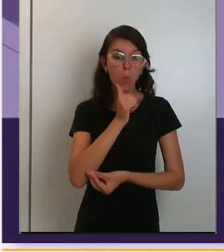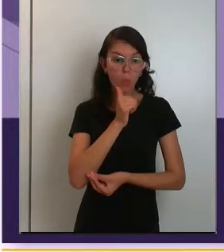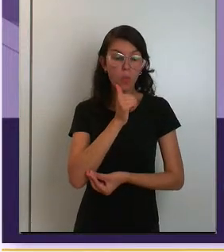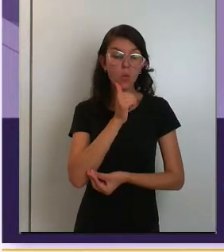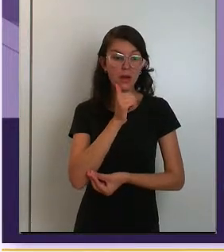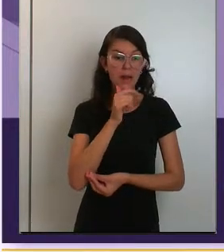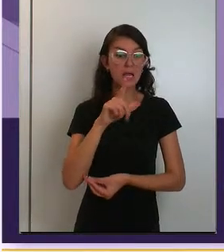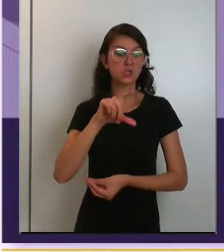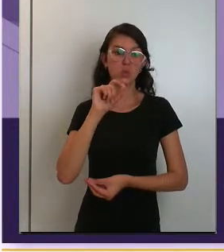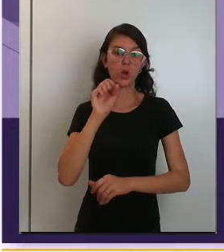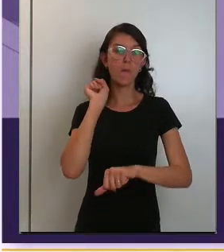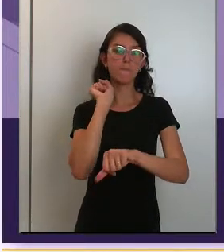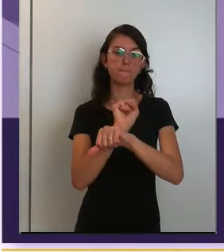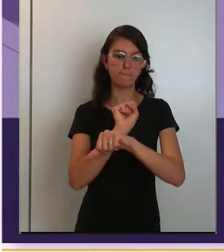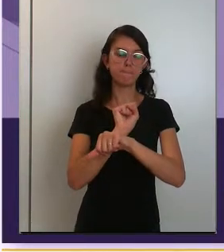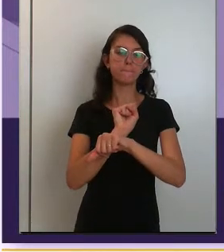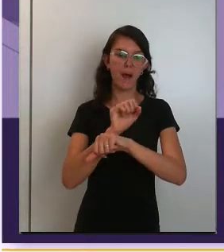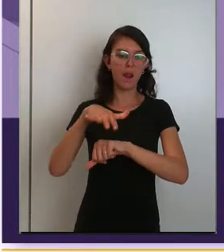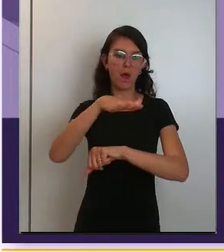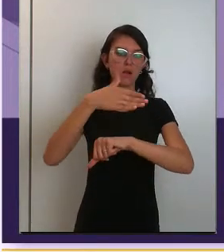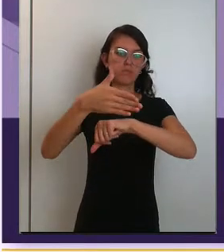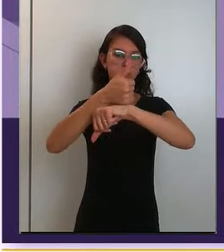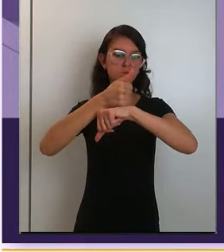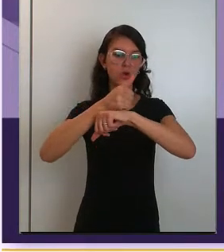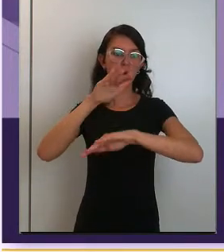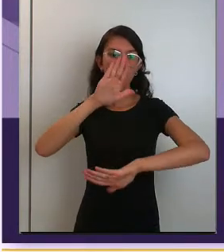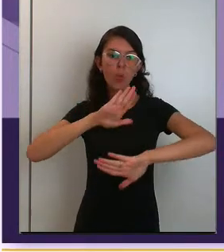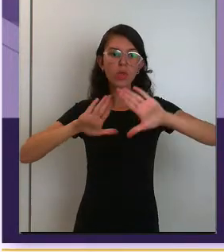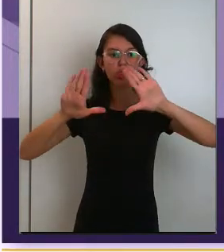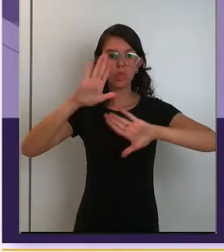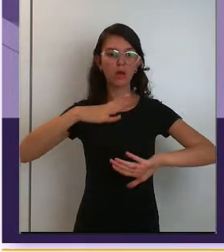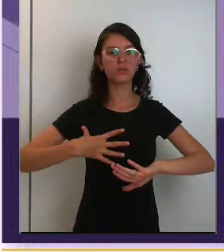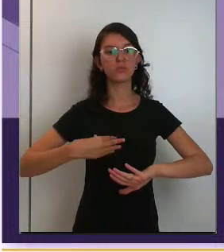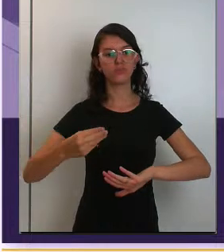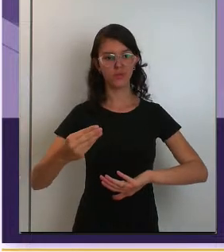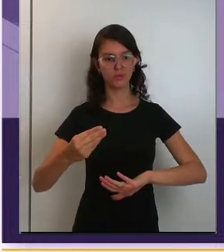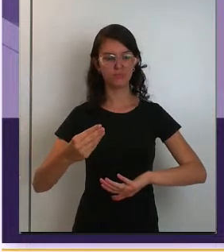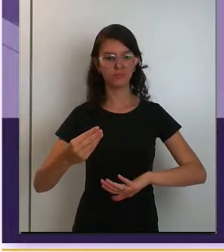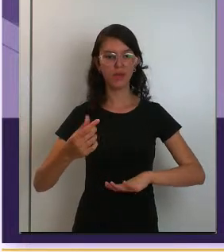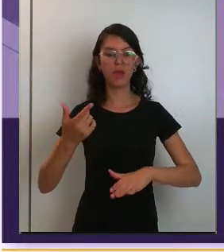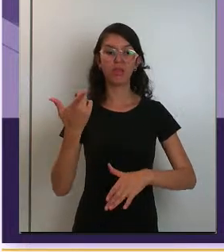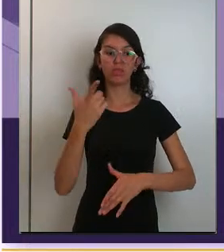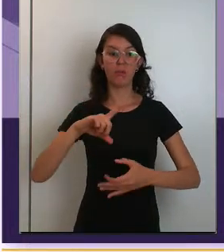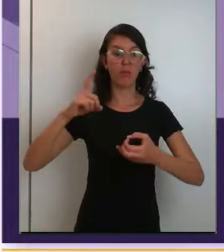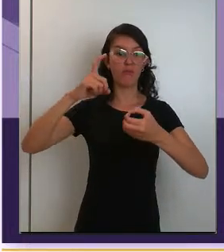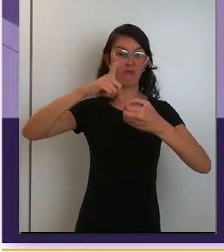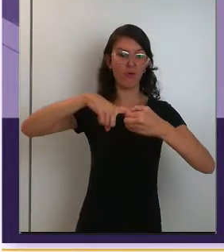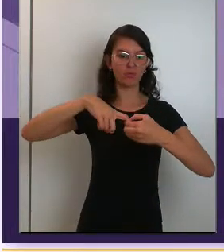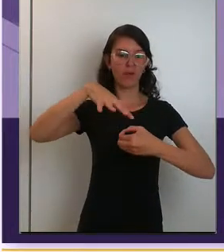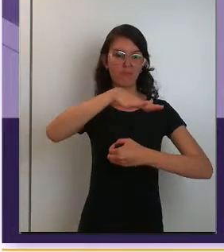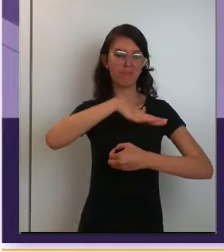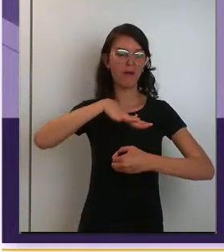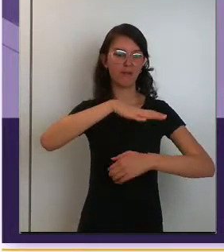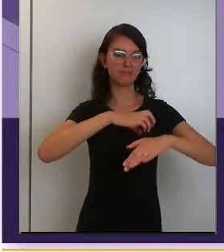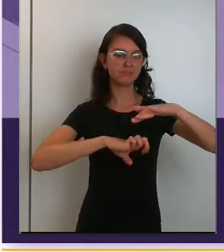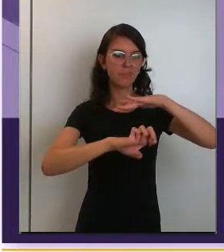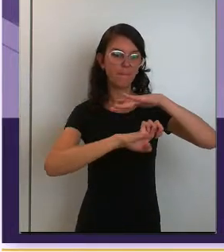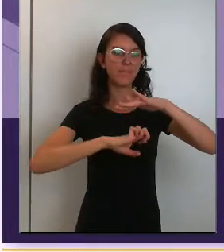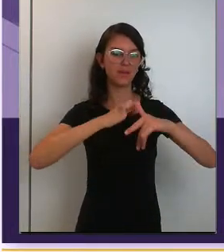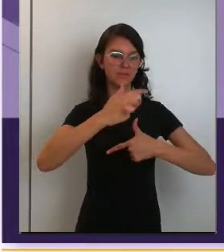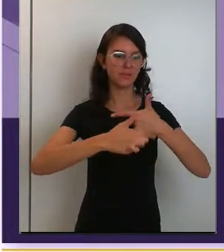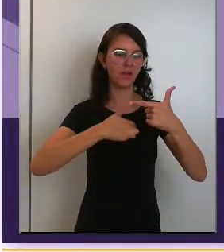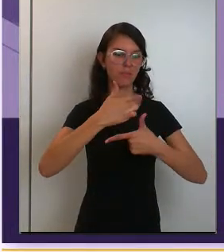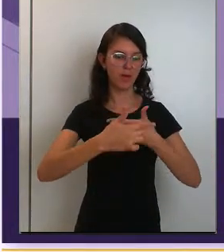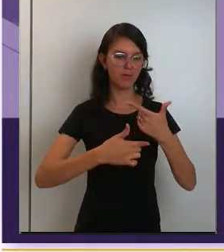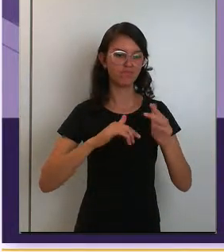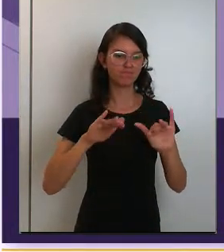carreira e dar um tempo para cuidar dos filhos, como é difícil para ela depois conseguir retornar para o mercado de trabalho. Como ela ficou